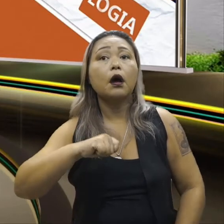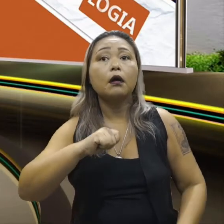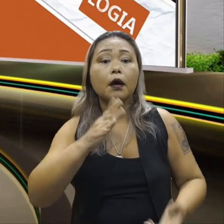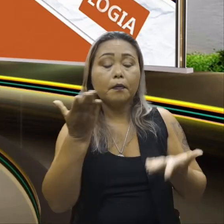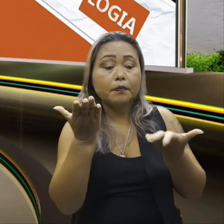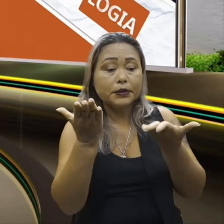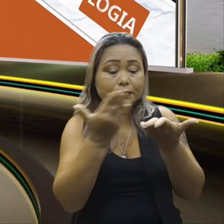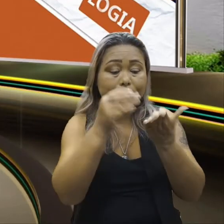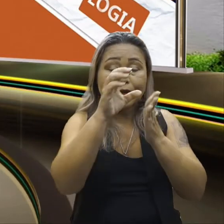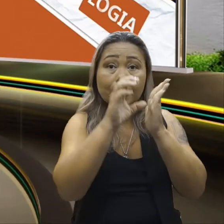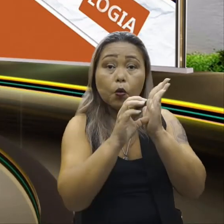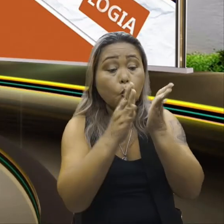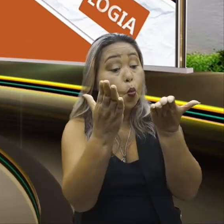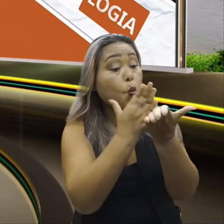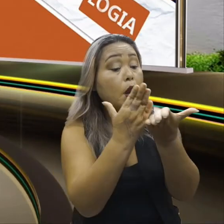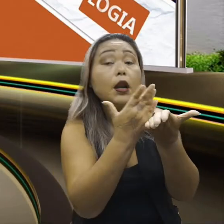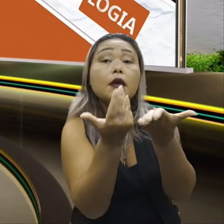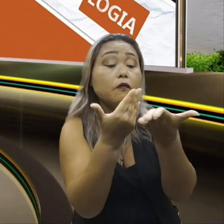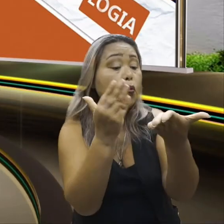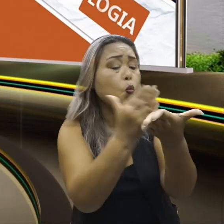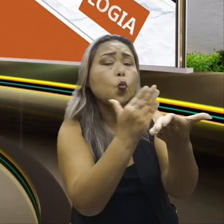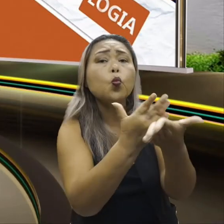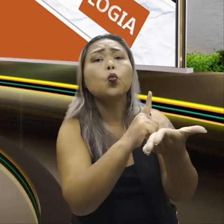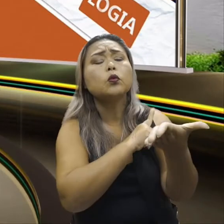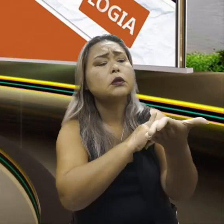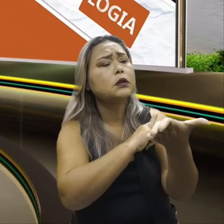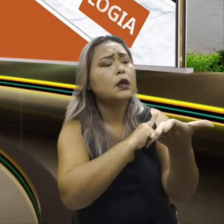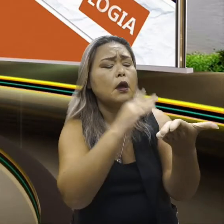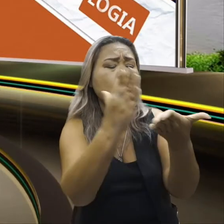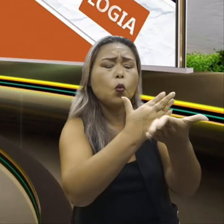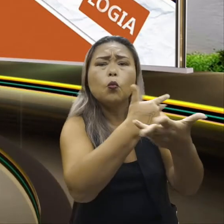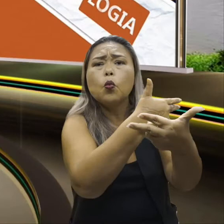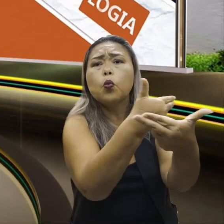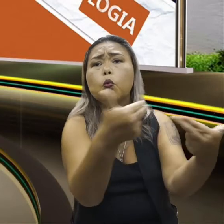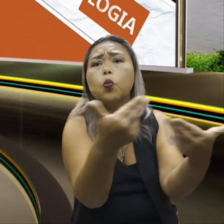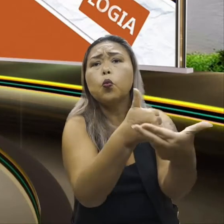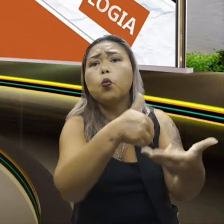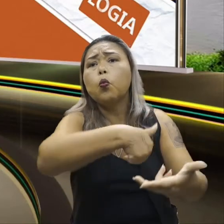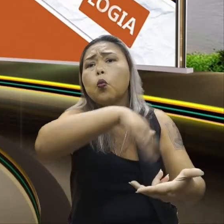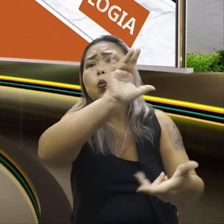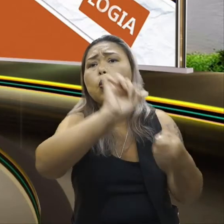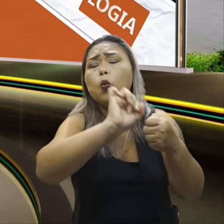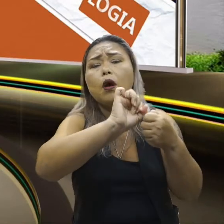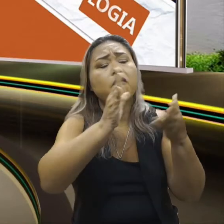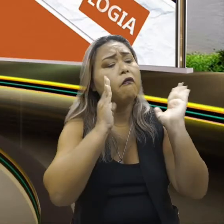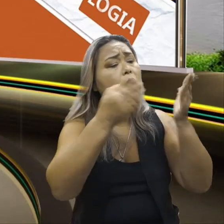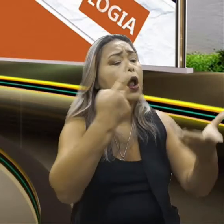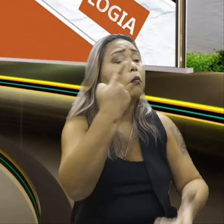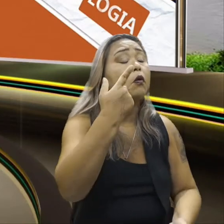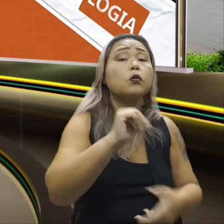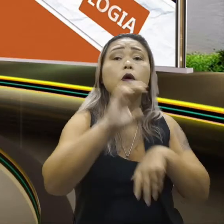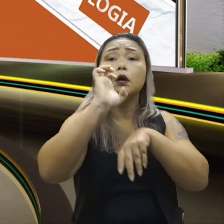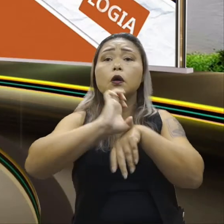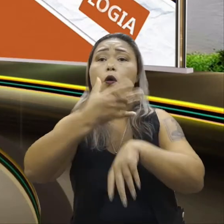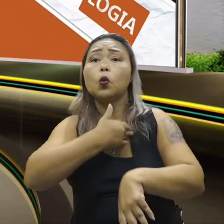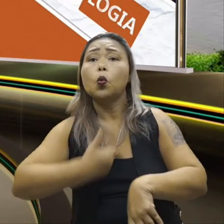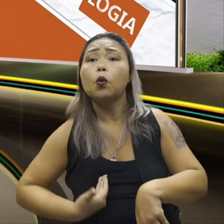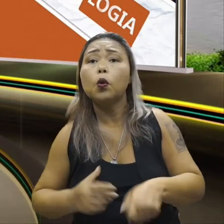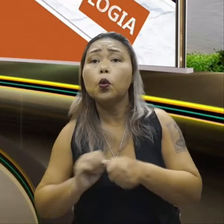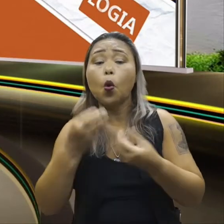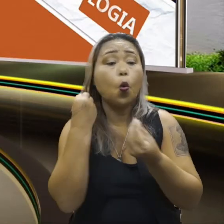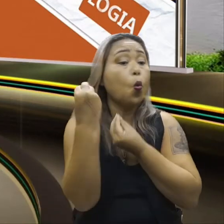parte, assim, um livro. Eles têm muitas obras que falam sobre política, sobre Estado, sobre maneira